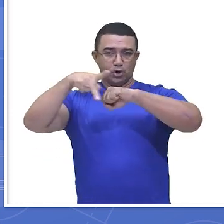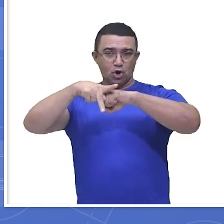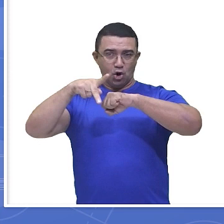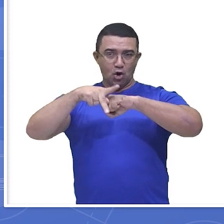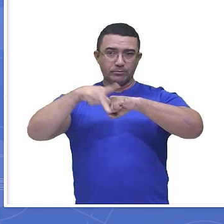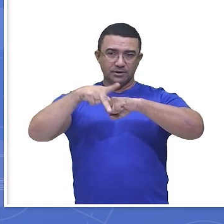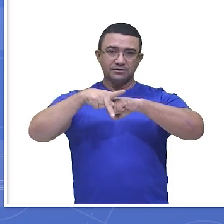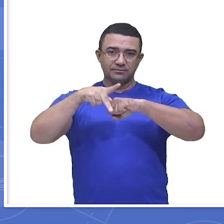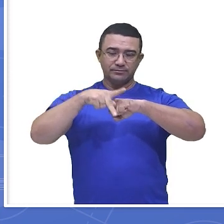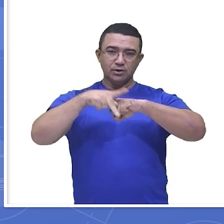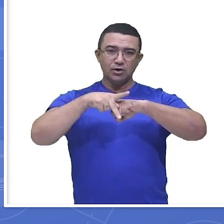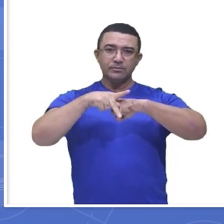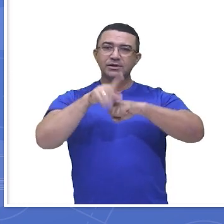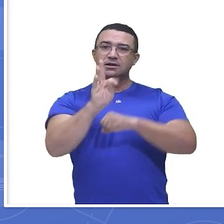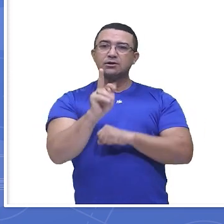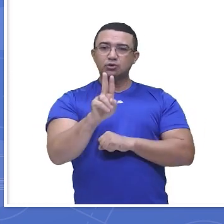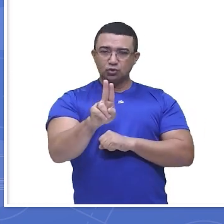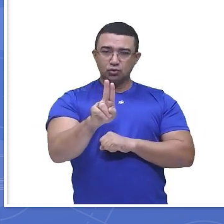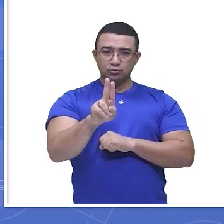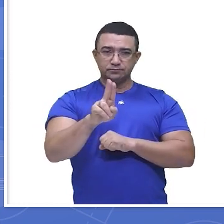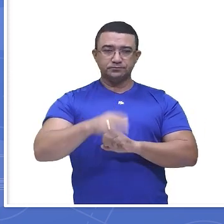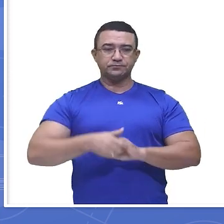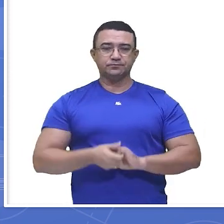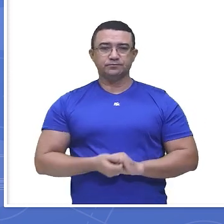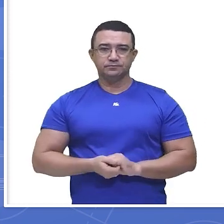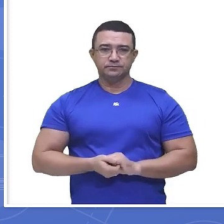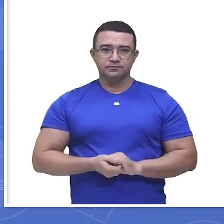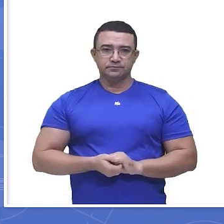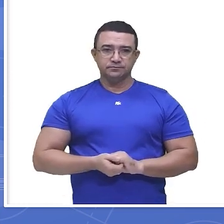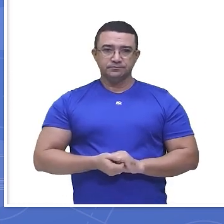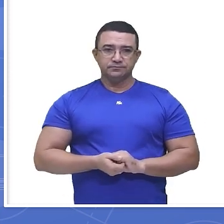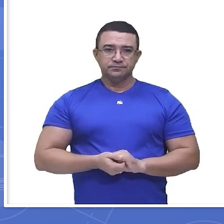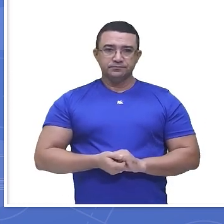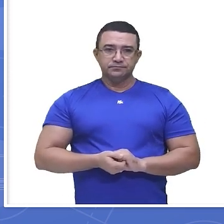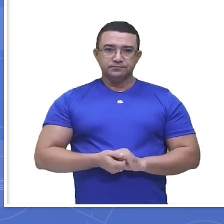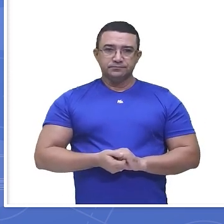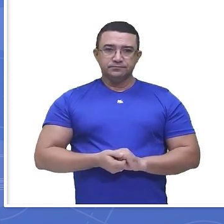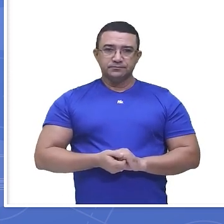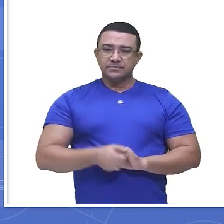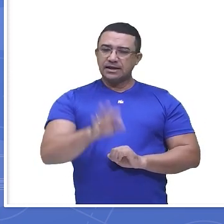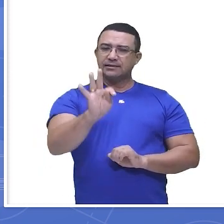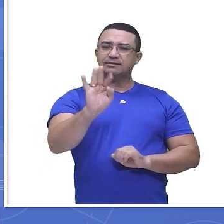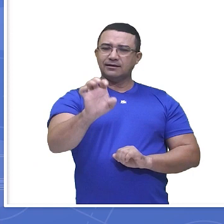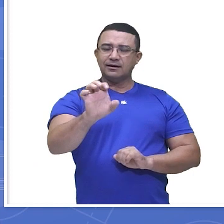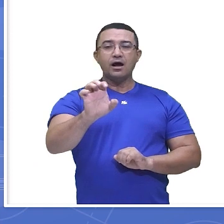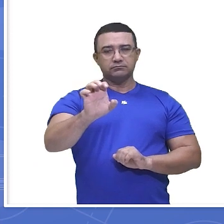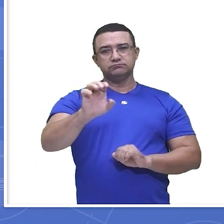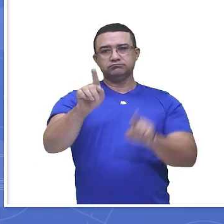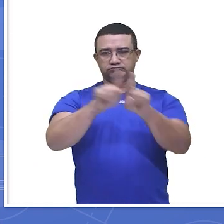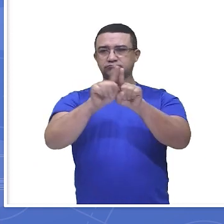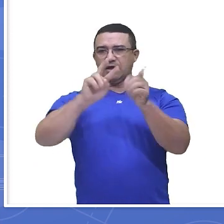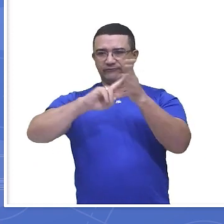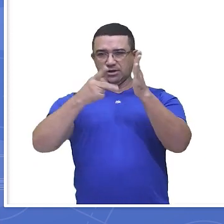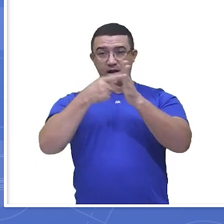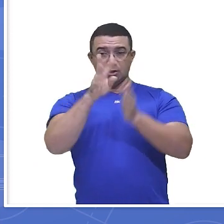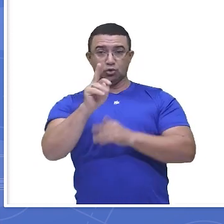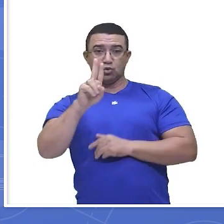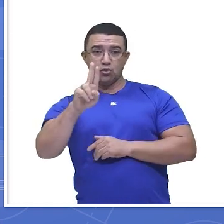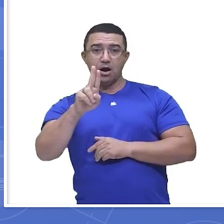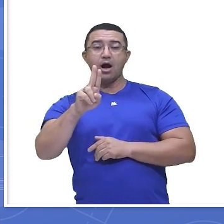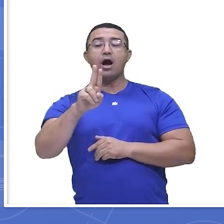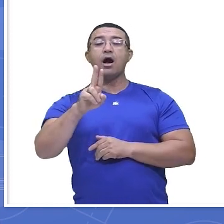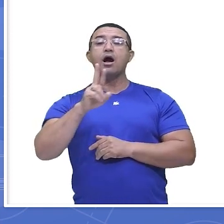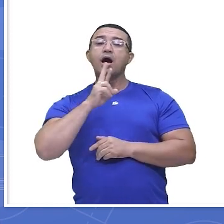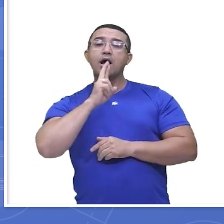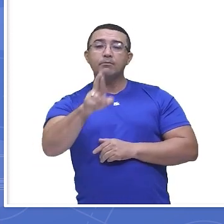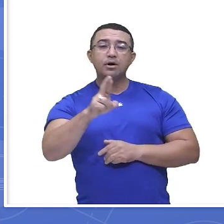está conjugado na segunda pessoa de singular, ou seja, no tu. Olha aqui, como te llamas? Resposta, sou Gabriela.